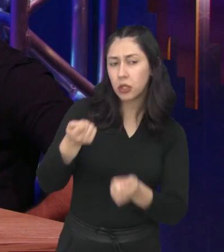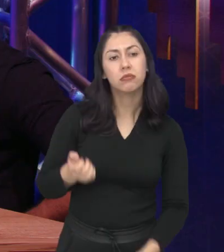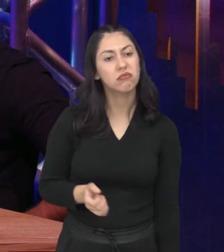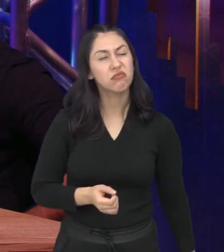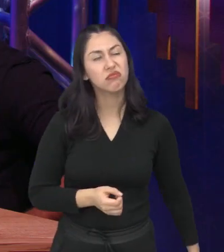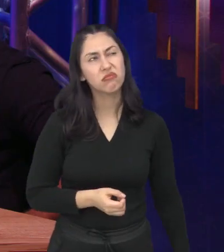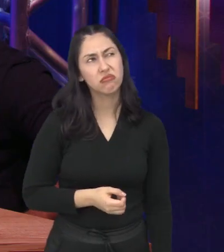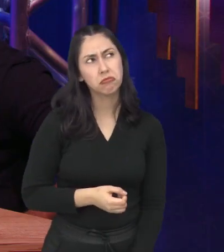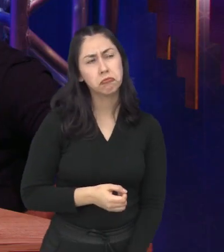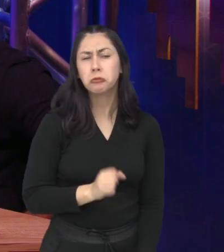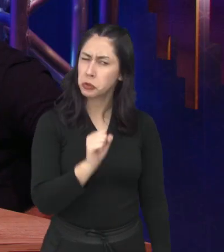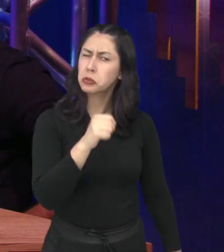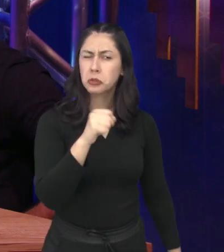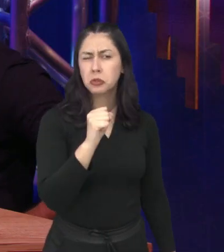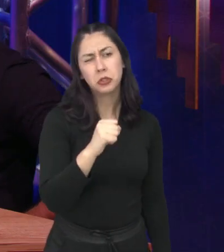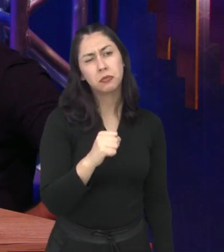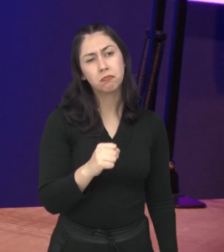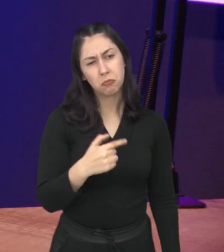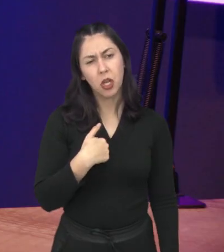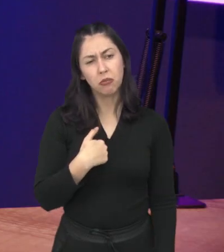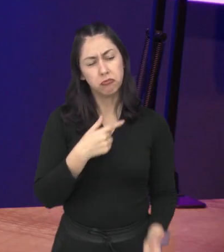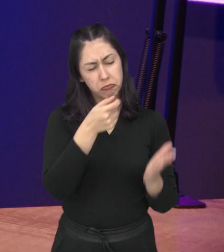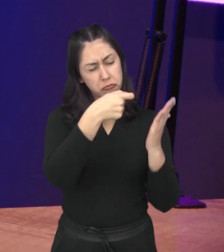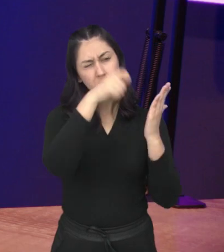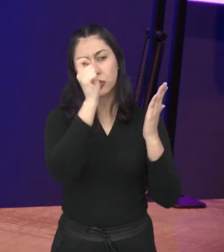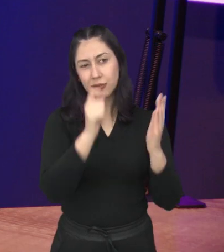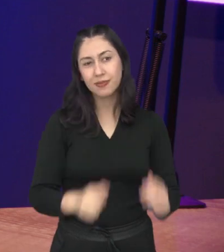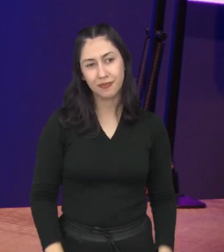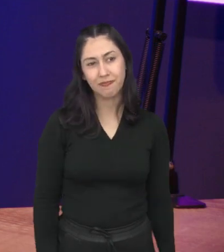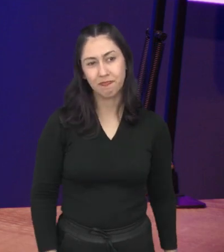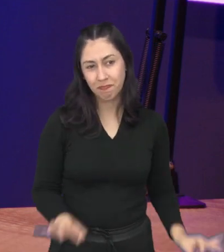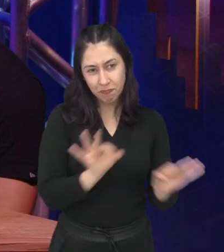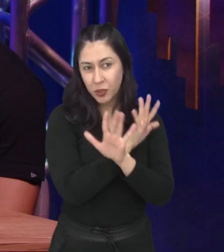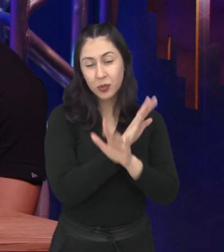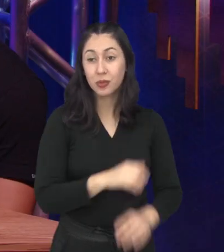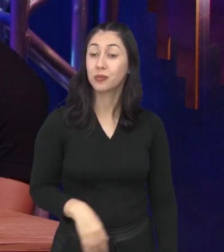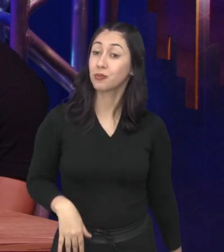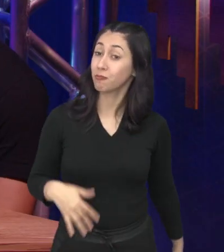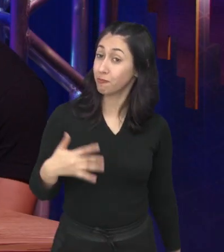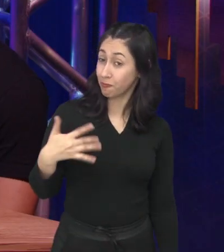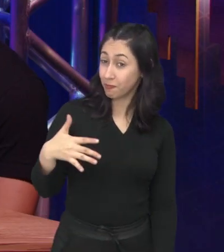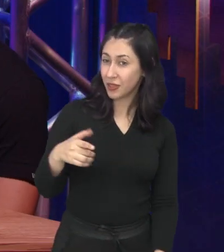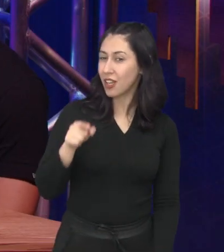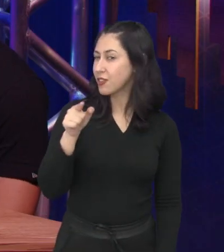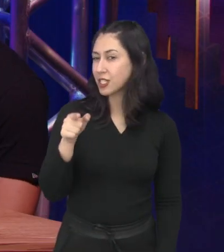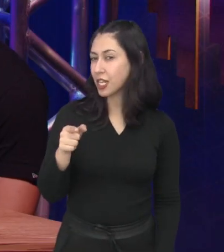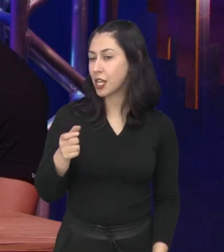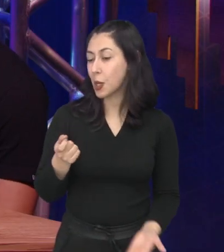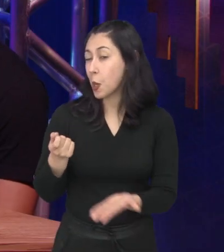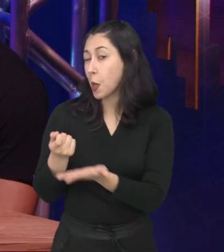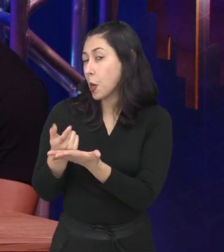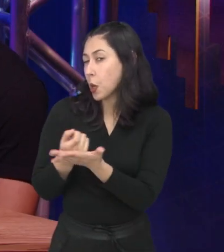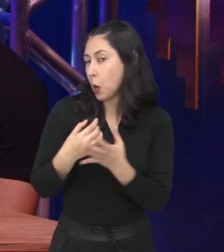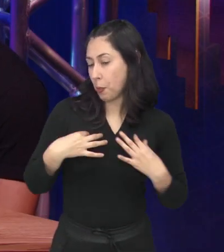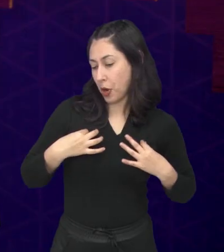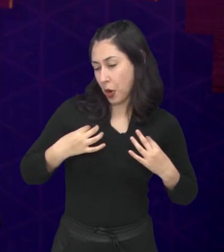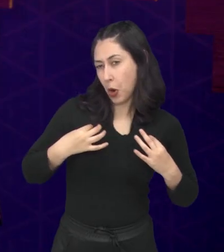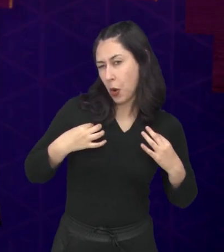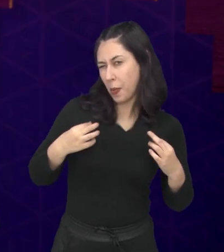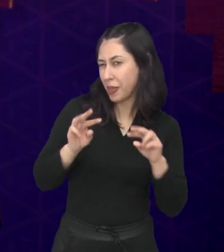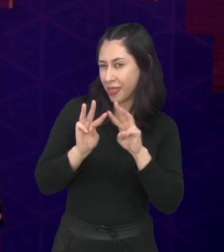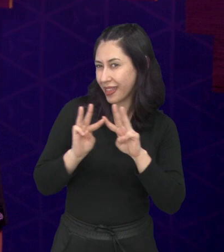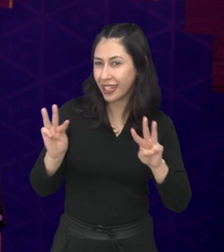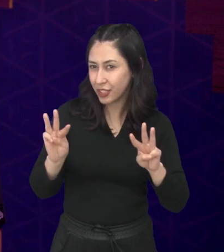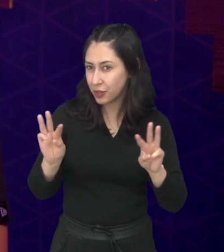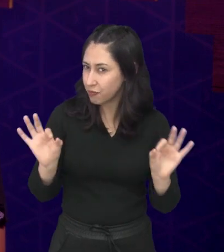Acho que sim. Acho que posso esticar esse tópico. Olha só, os carrinhos, brusinha